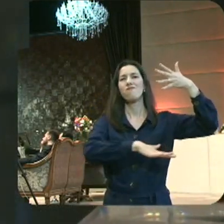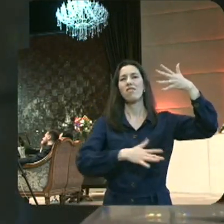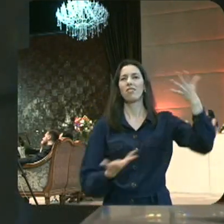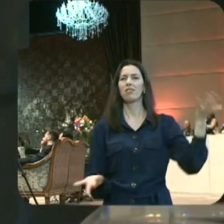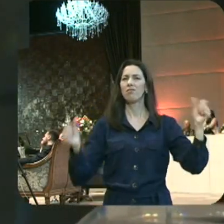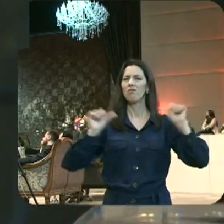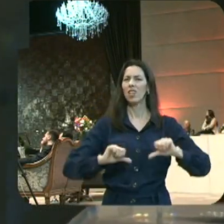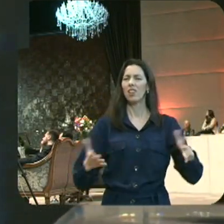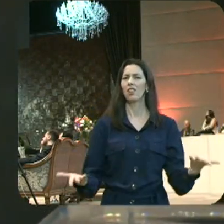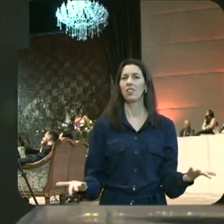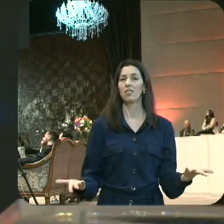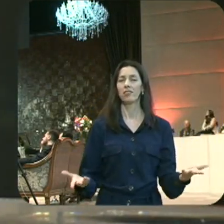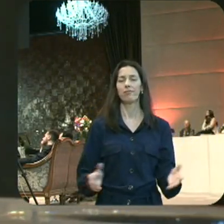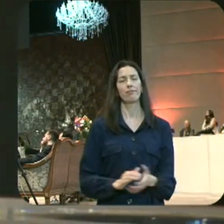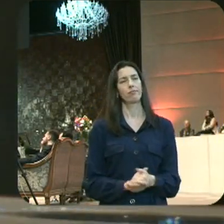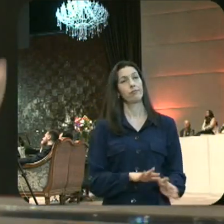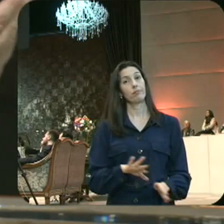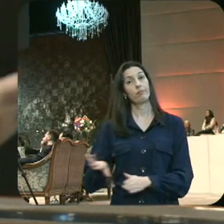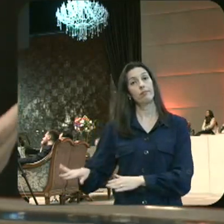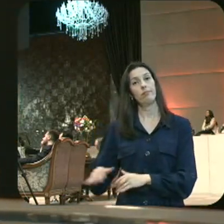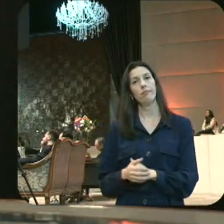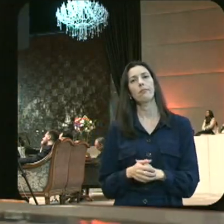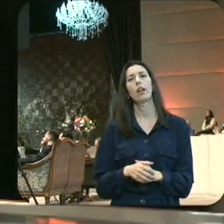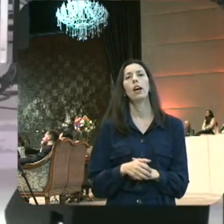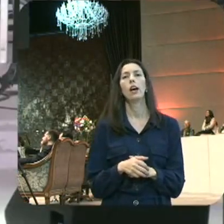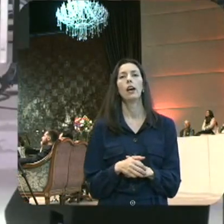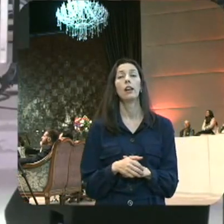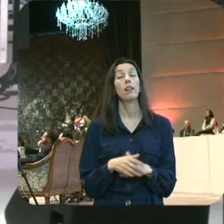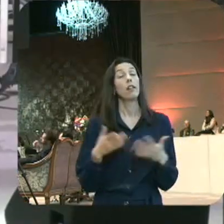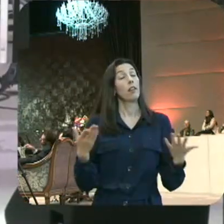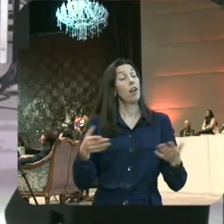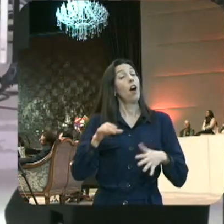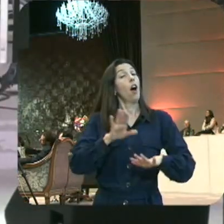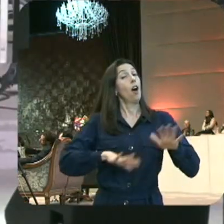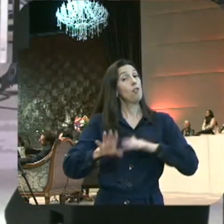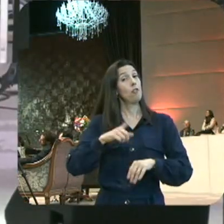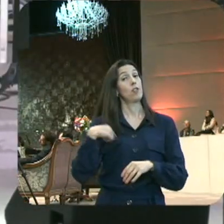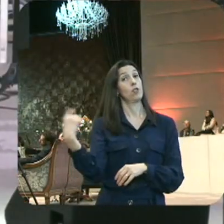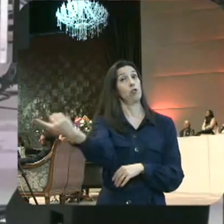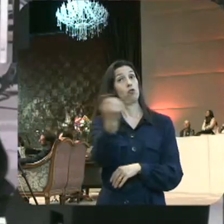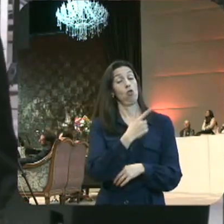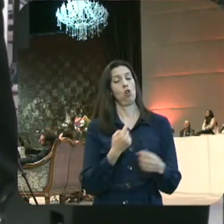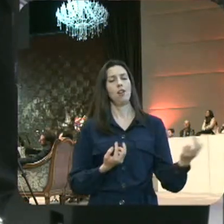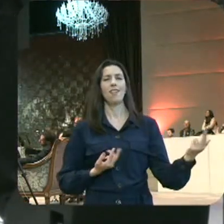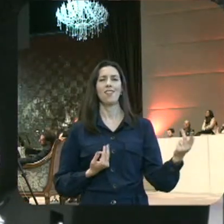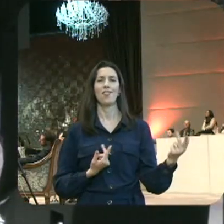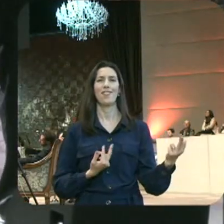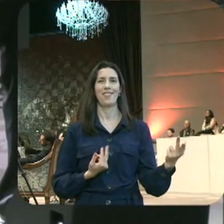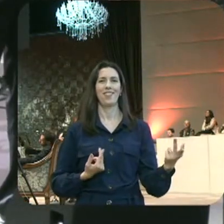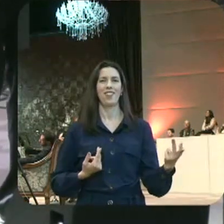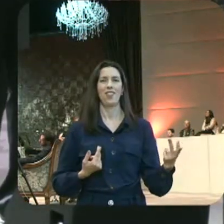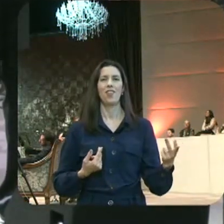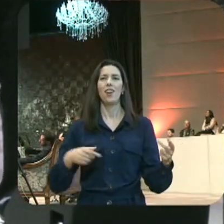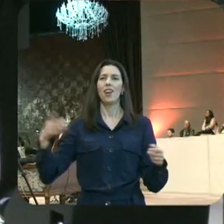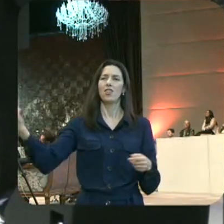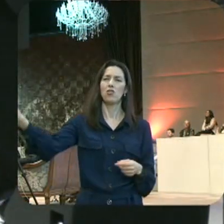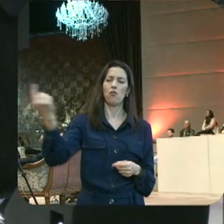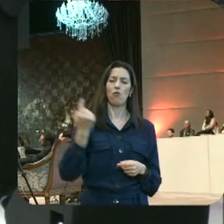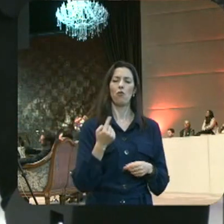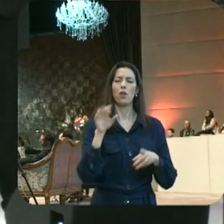vezes a gente está num culto, a gente está cantando, está adorando, está celebrando, a gente